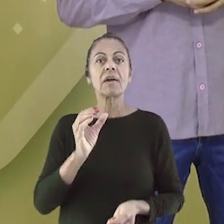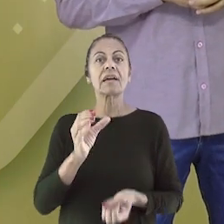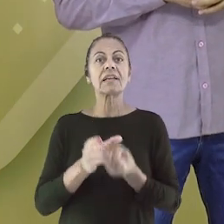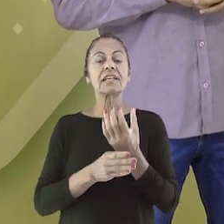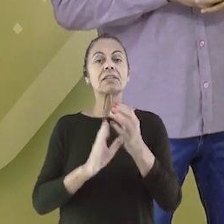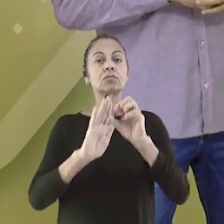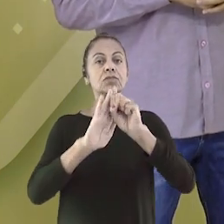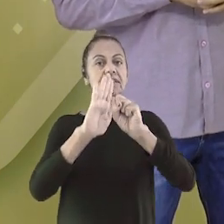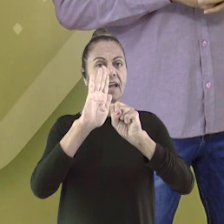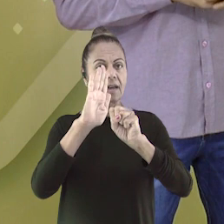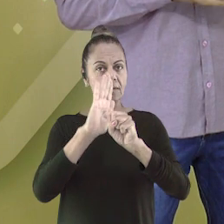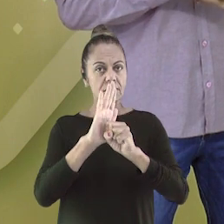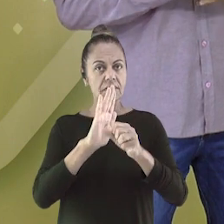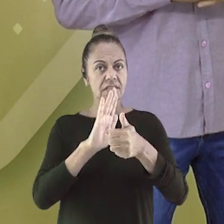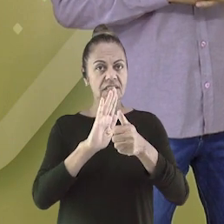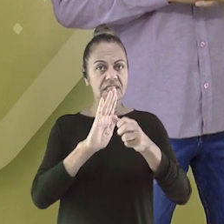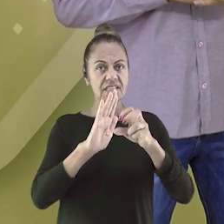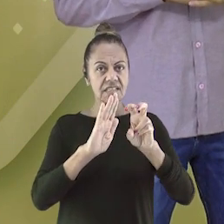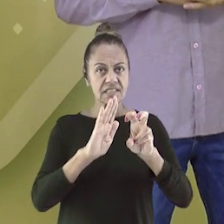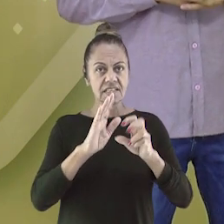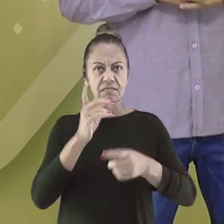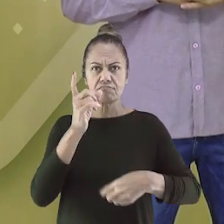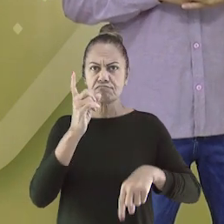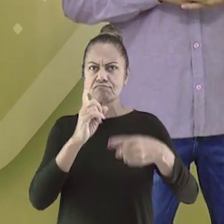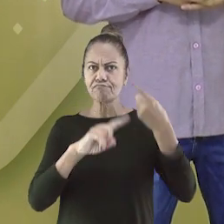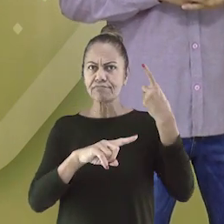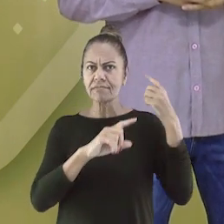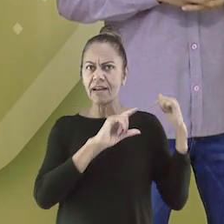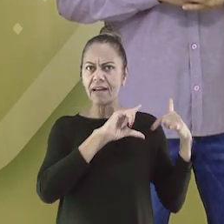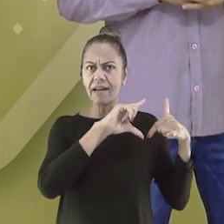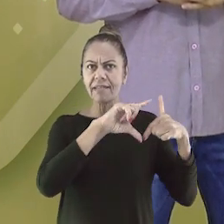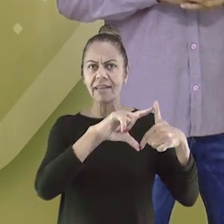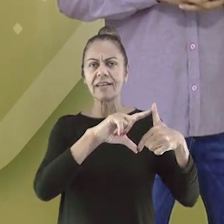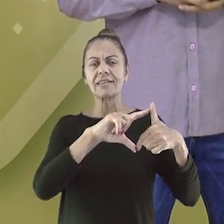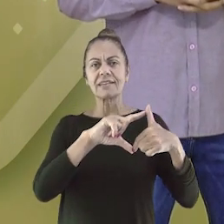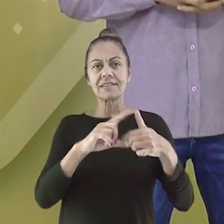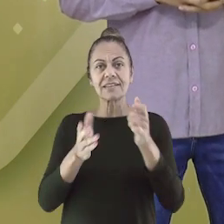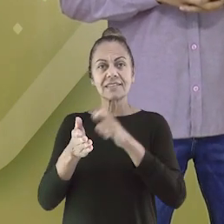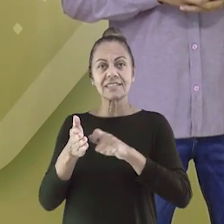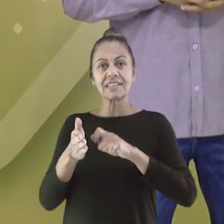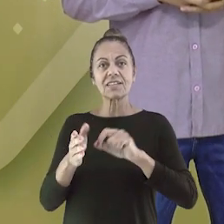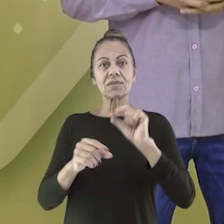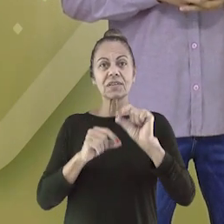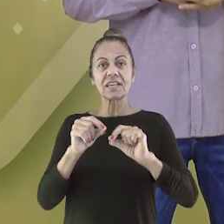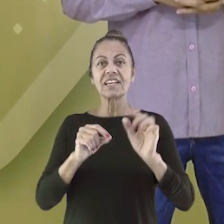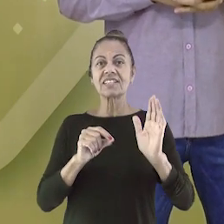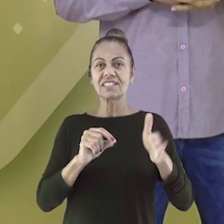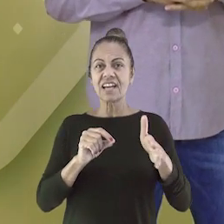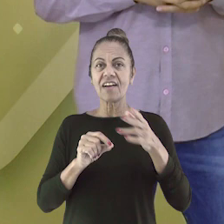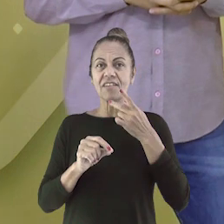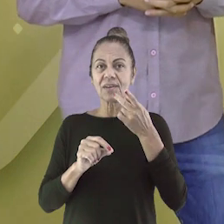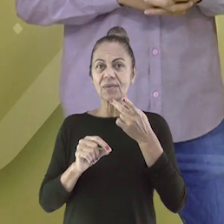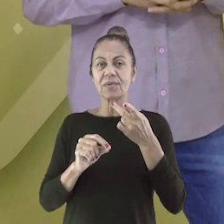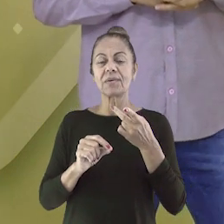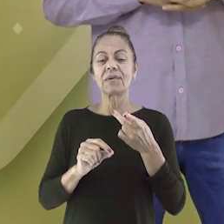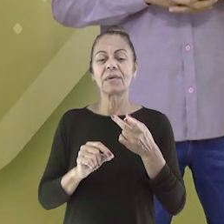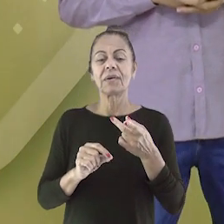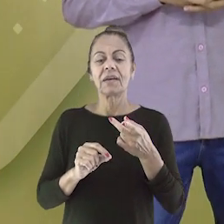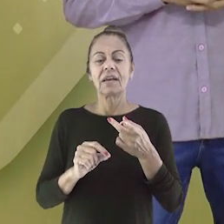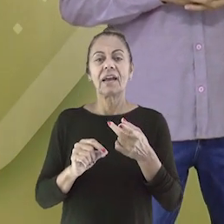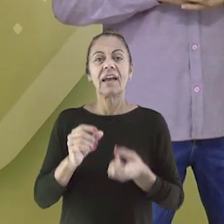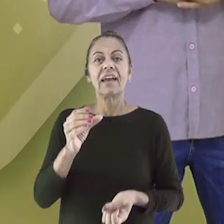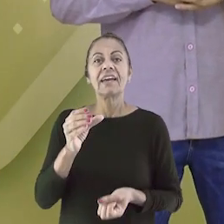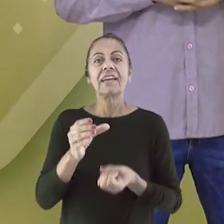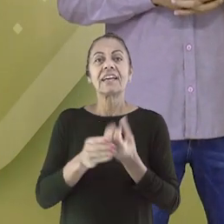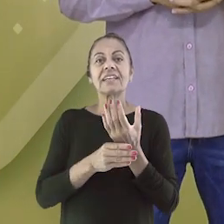Uma criação do século XV, professor, que revolucionou a tradição escrita, foi a que já foi mencionada